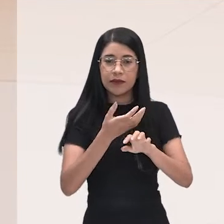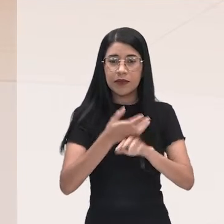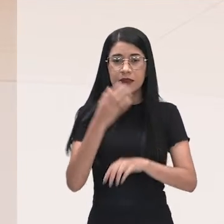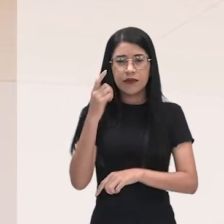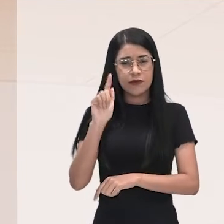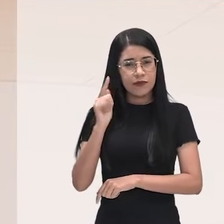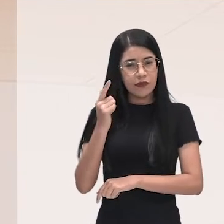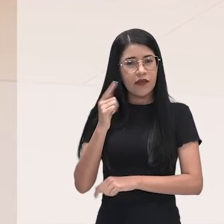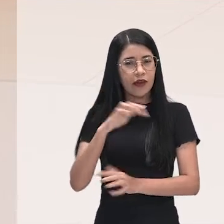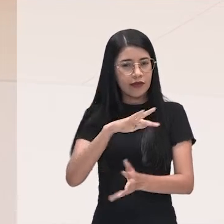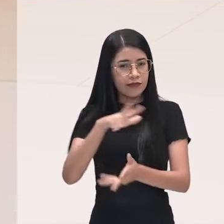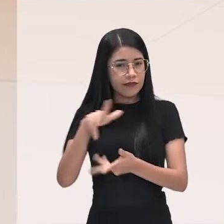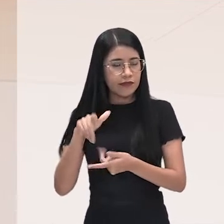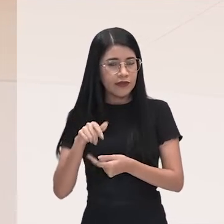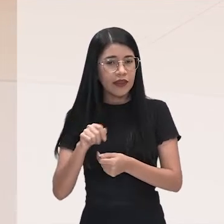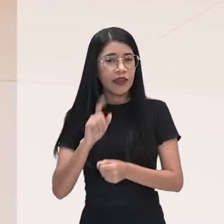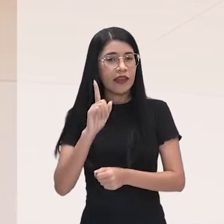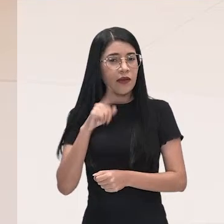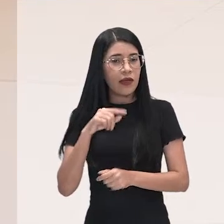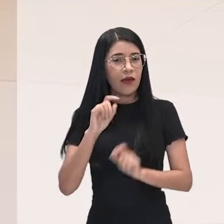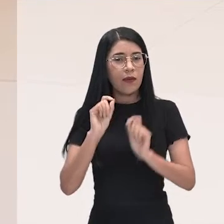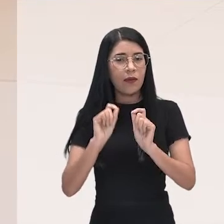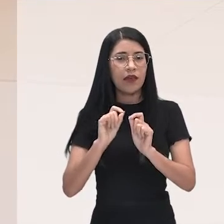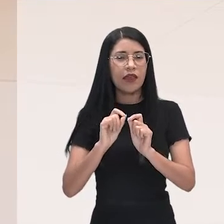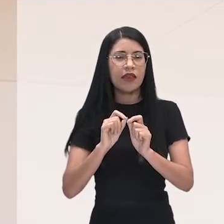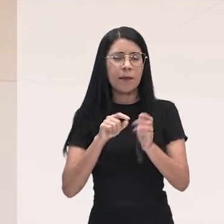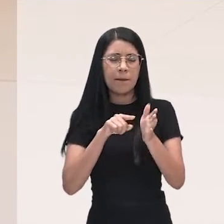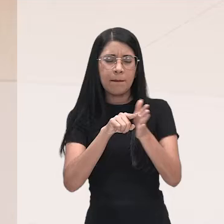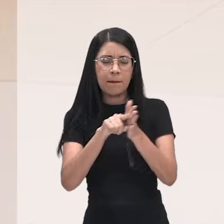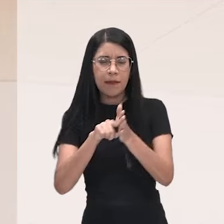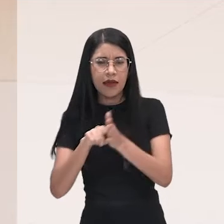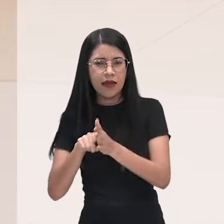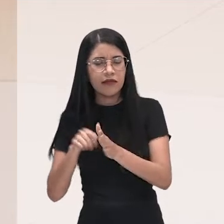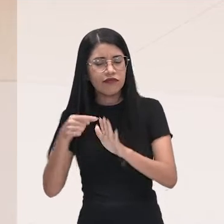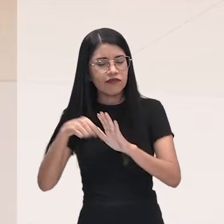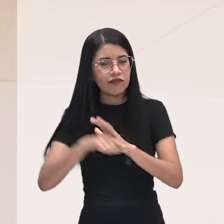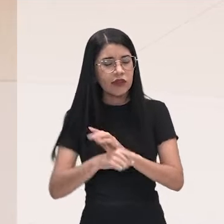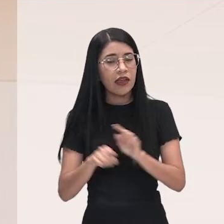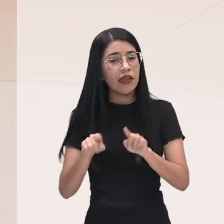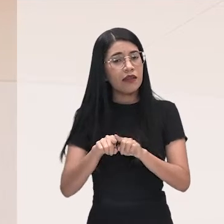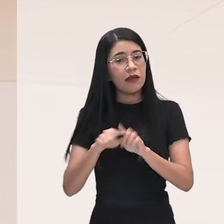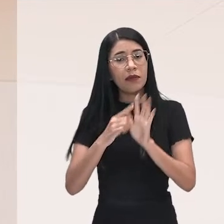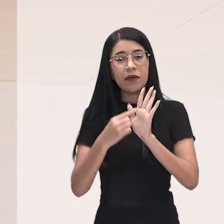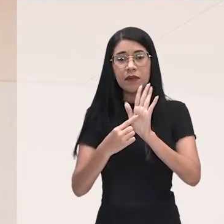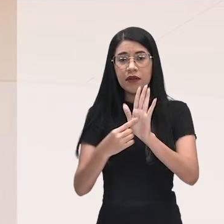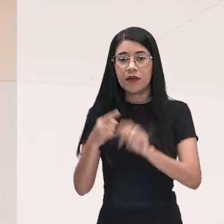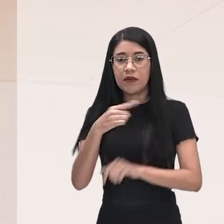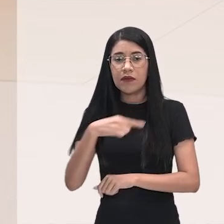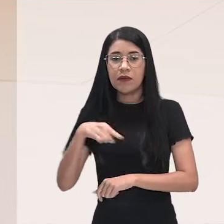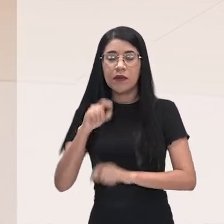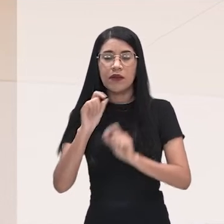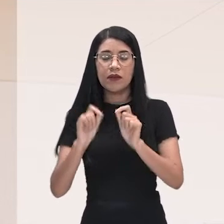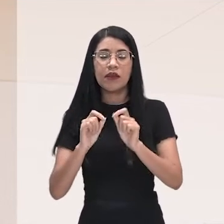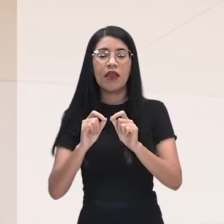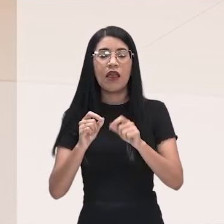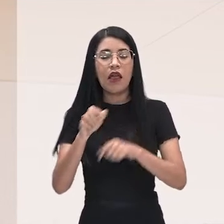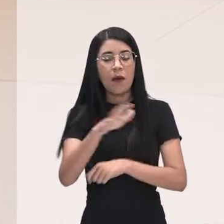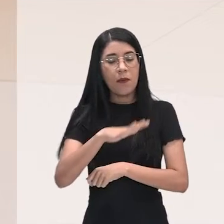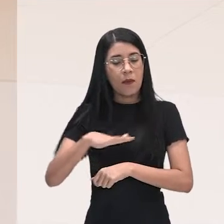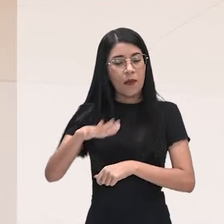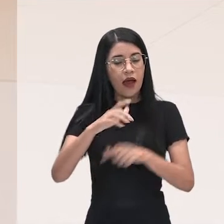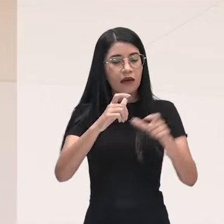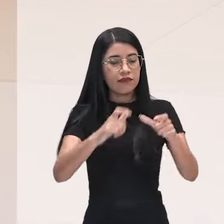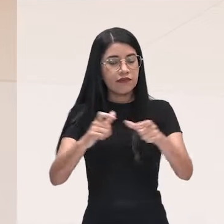isso que a ciência geográfica se dispõe a estudar. Destaco também para vocês que o espaço geográfico é